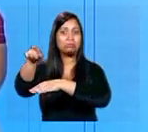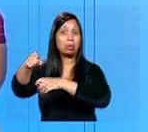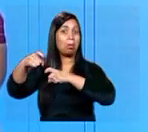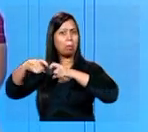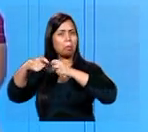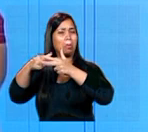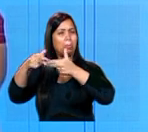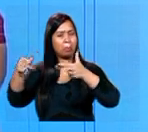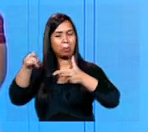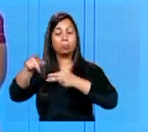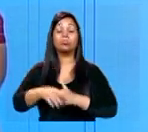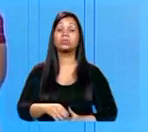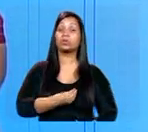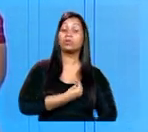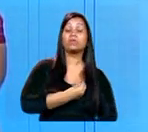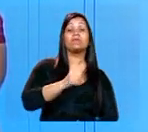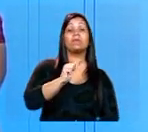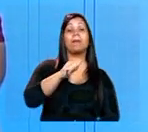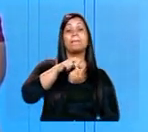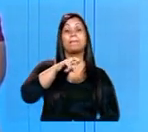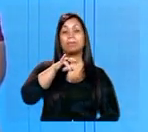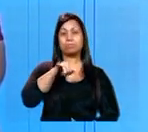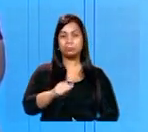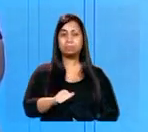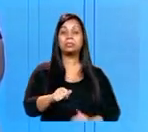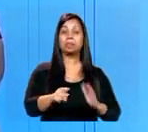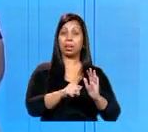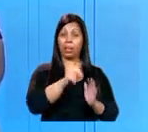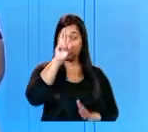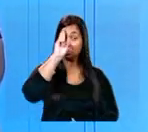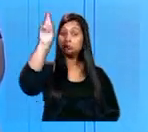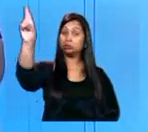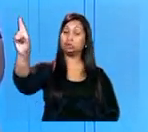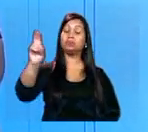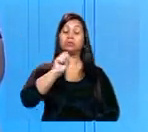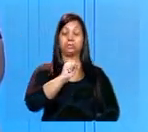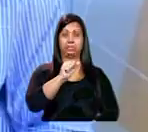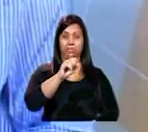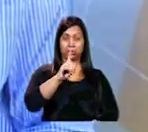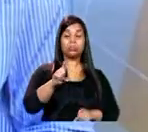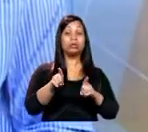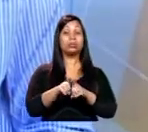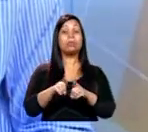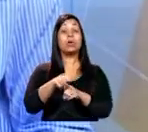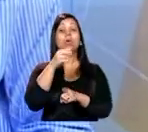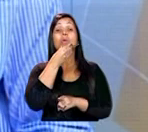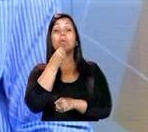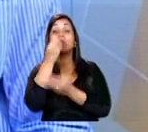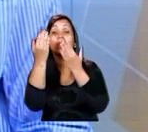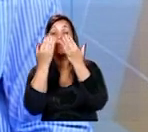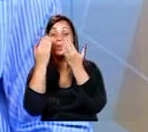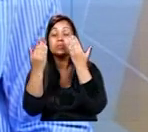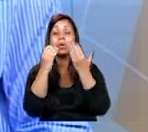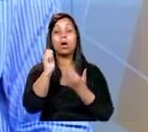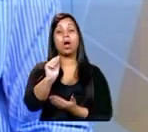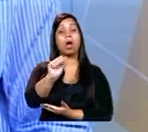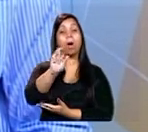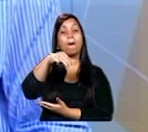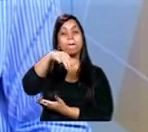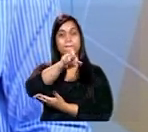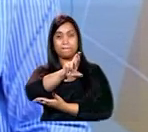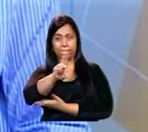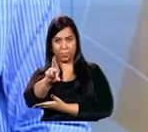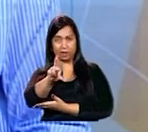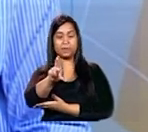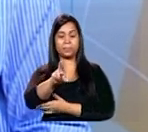Aparecida Silveira Malone, que é a gerente do Serviço de Atenção Domiciliar, o SAD, e com a Almir Rogério de Almeida Sene,